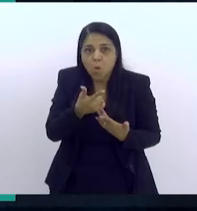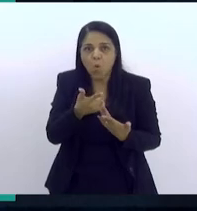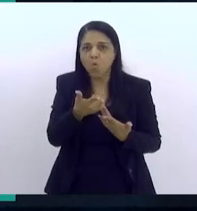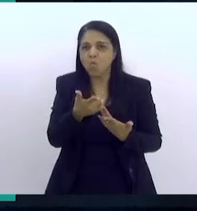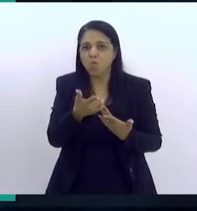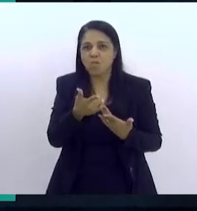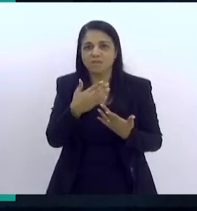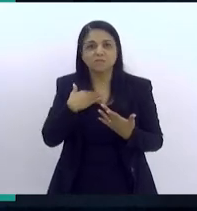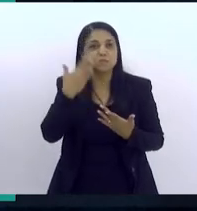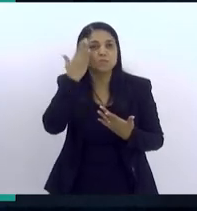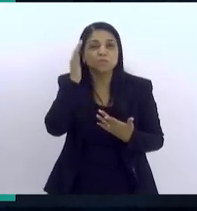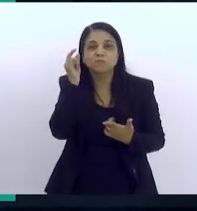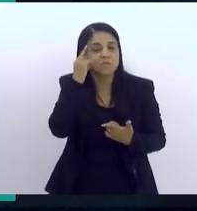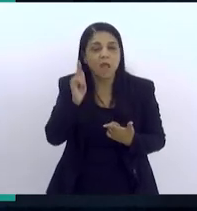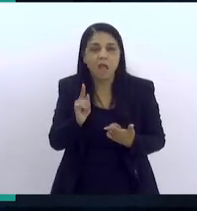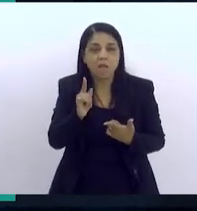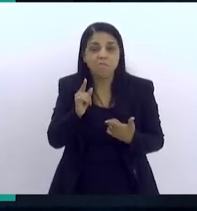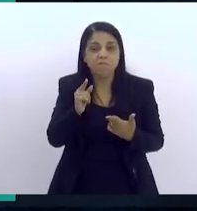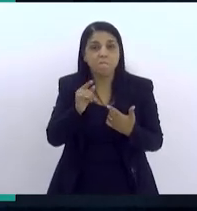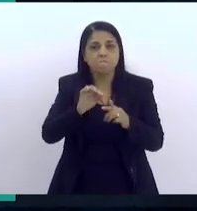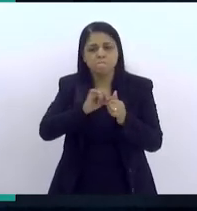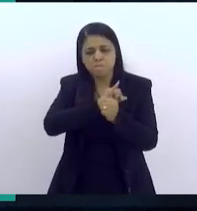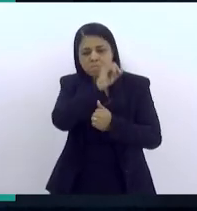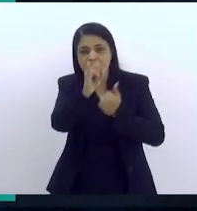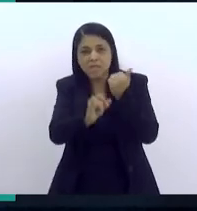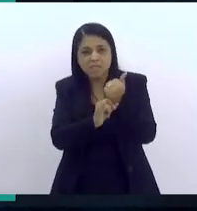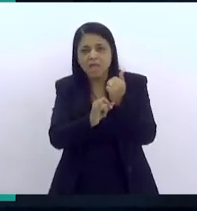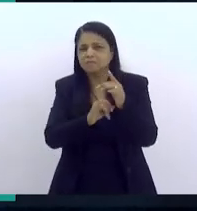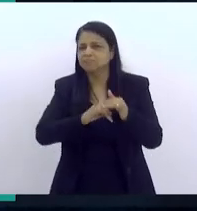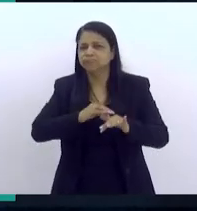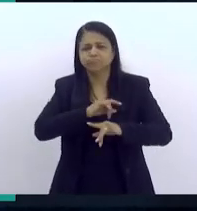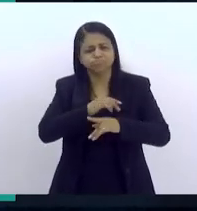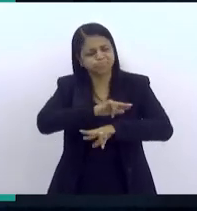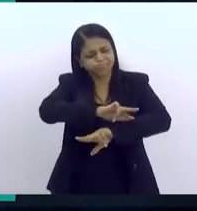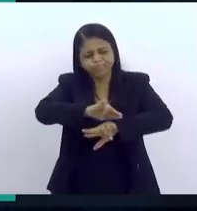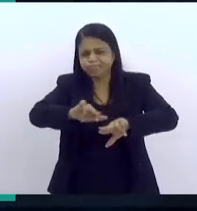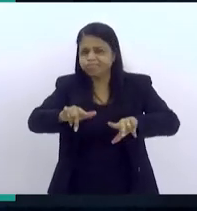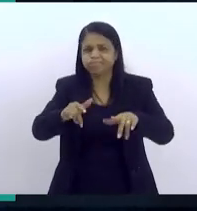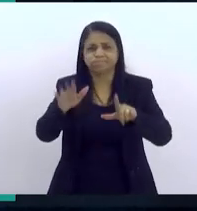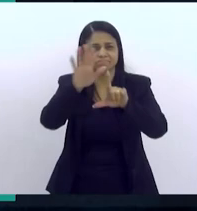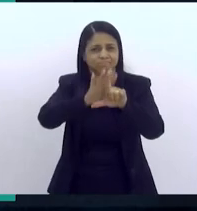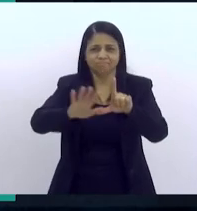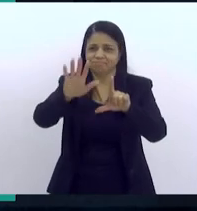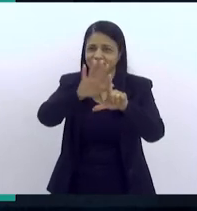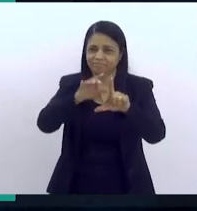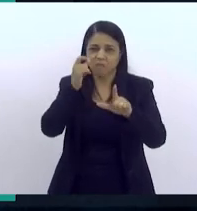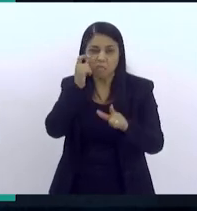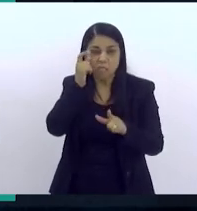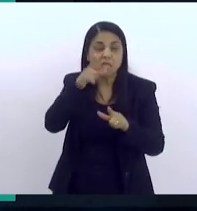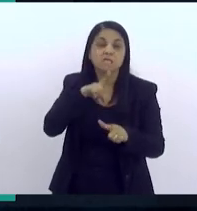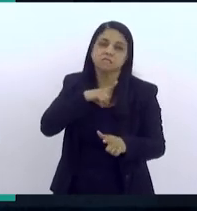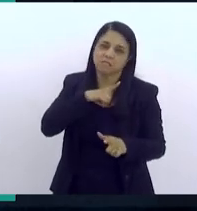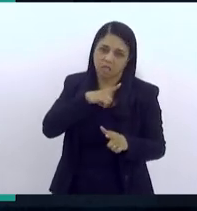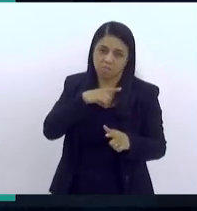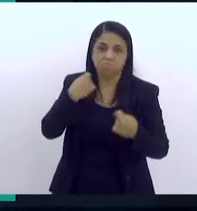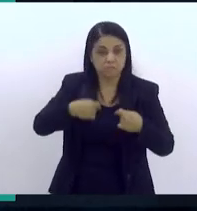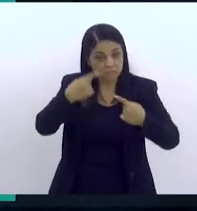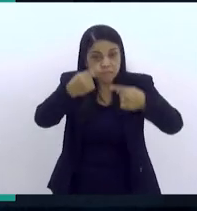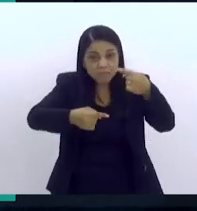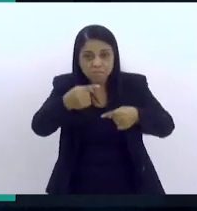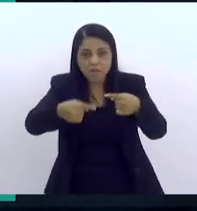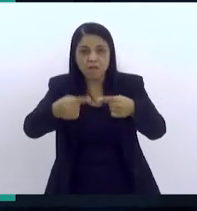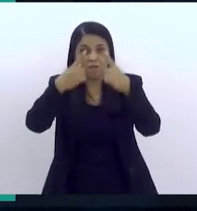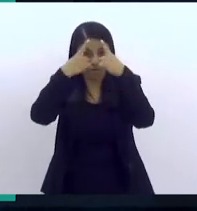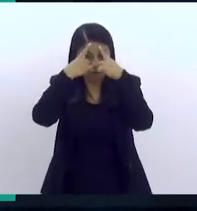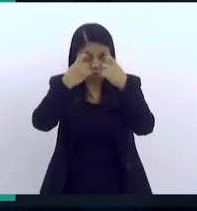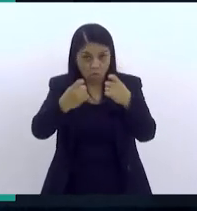gente também precisa fazer esse debate e entender Quais são os interesses dessas plataformas porque violência